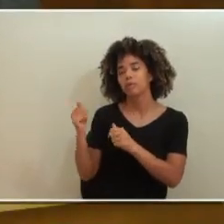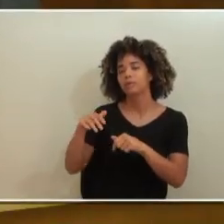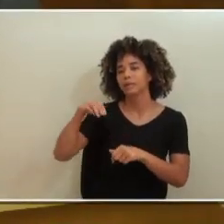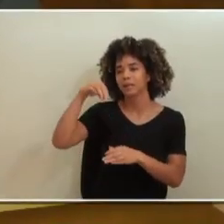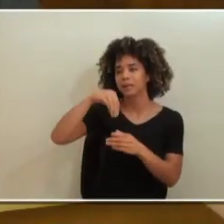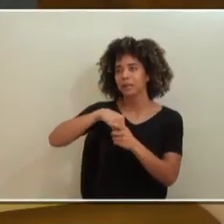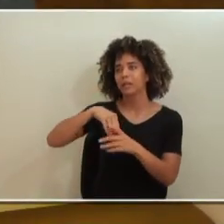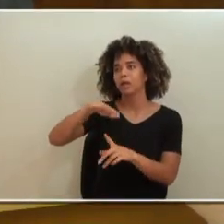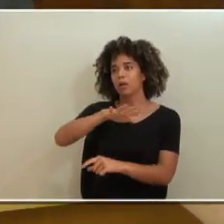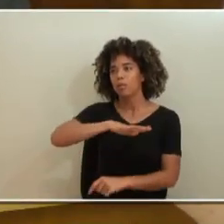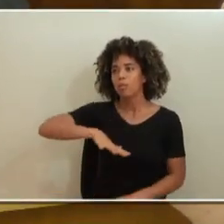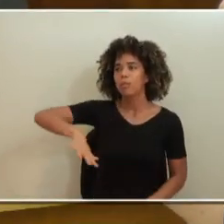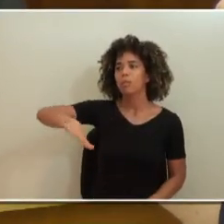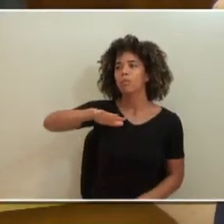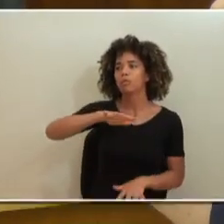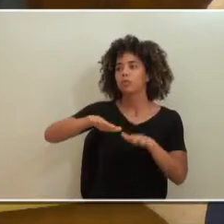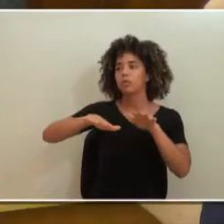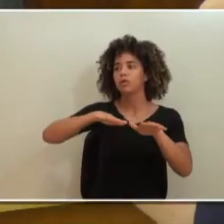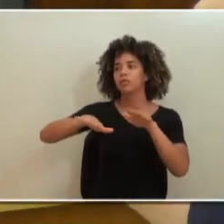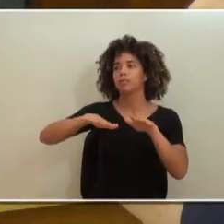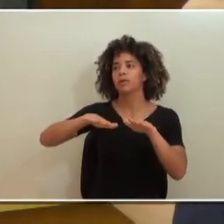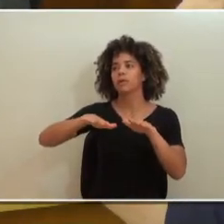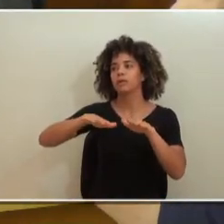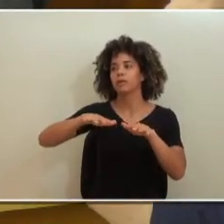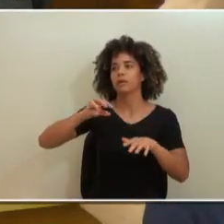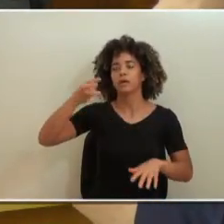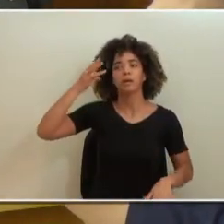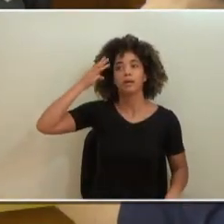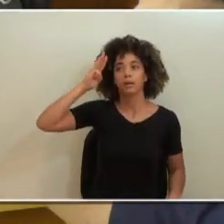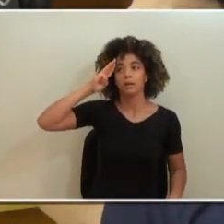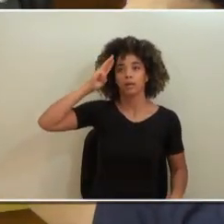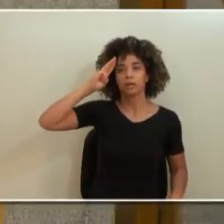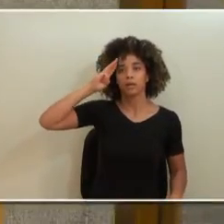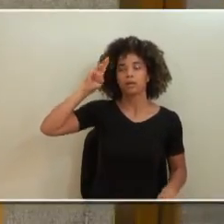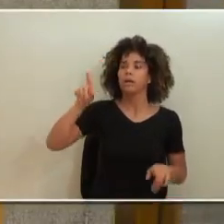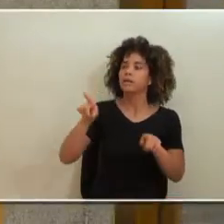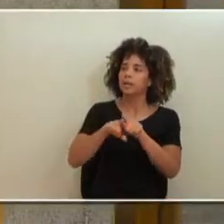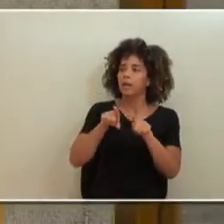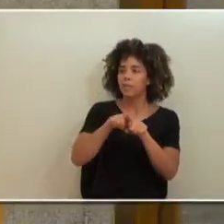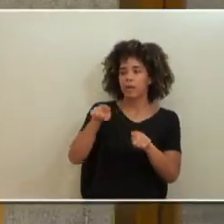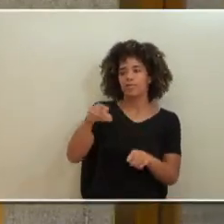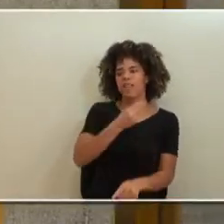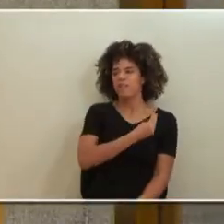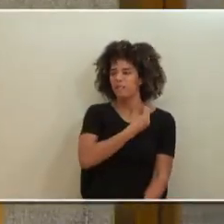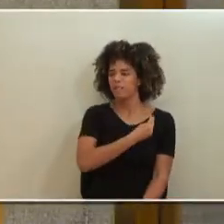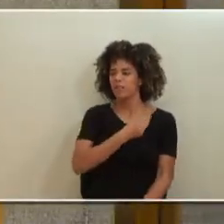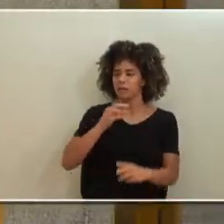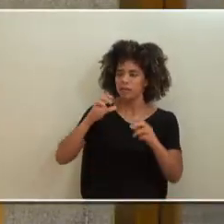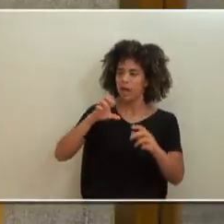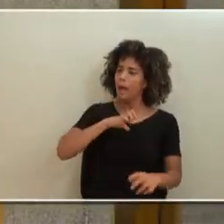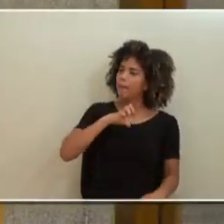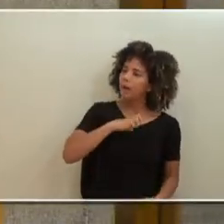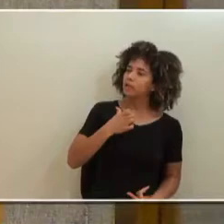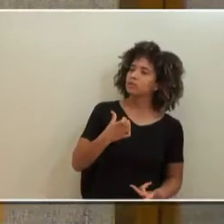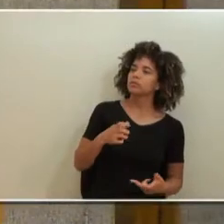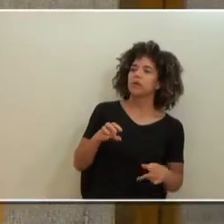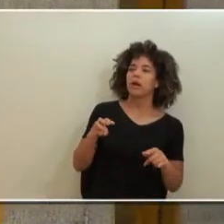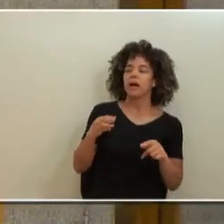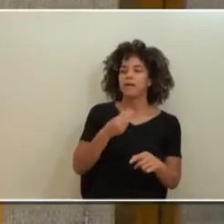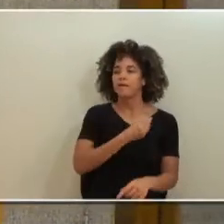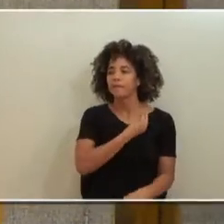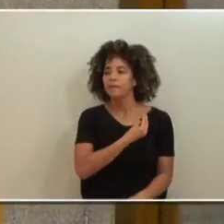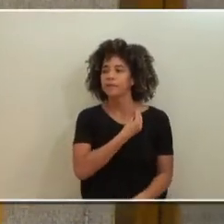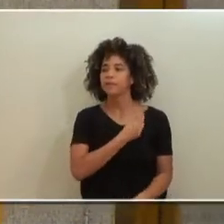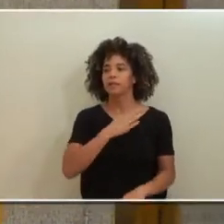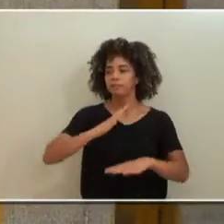dentro da sua vida também pessoal, também sua vida profissional, que inspira, como o chefe Calito falou e também